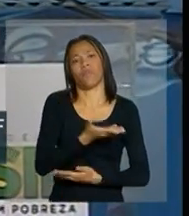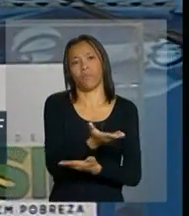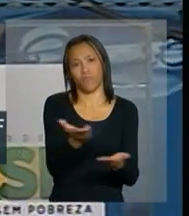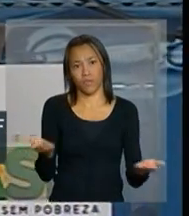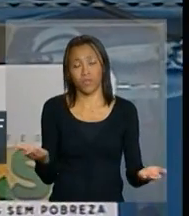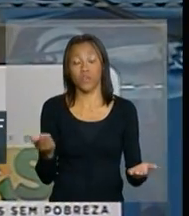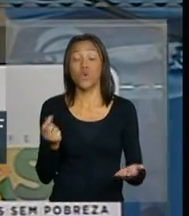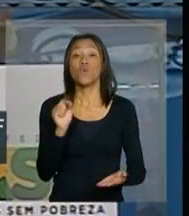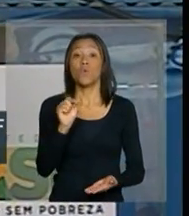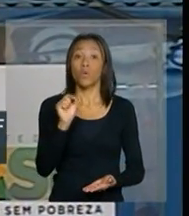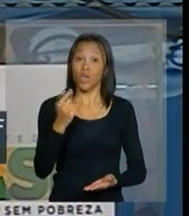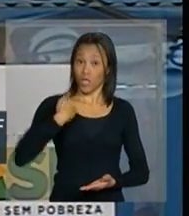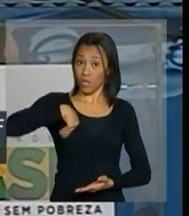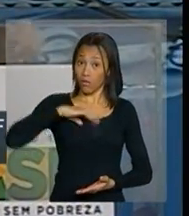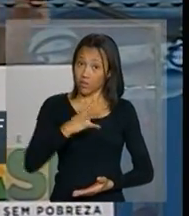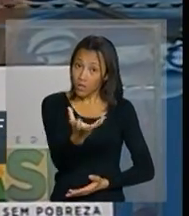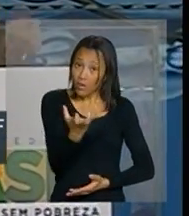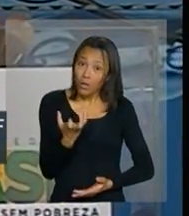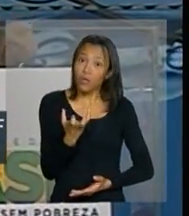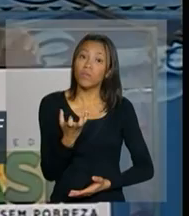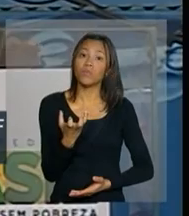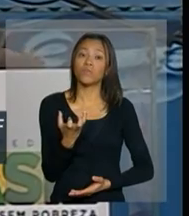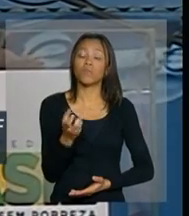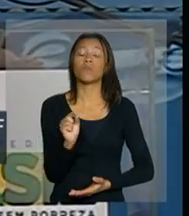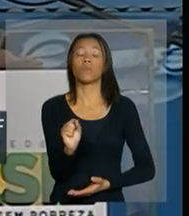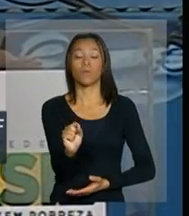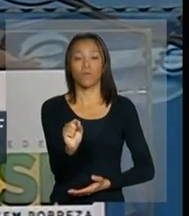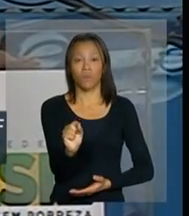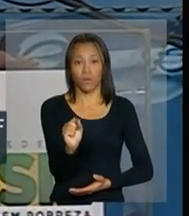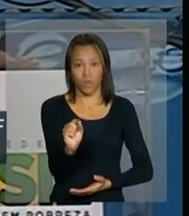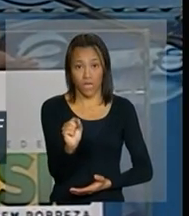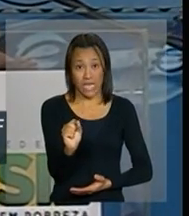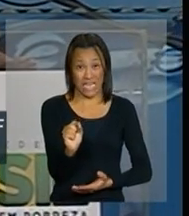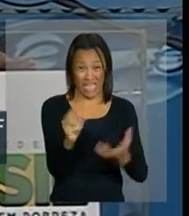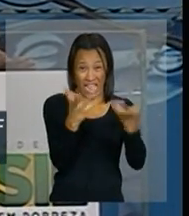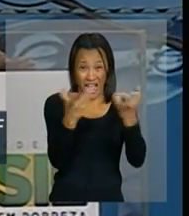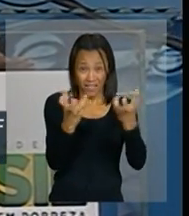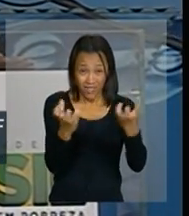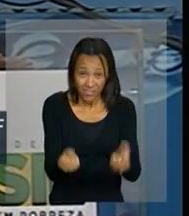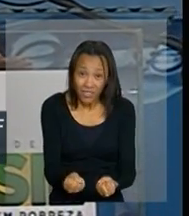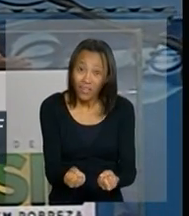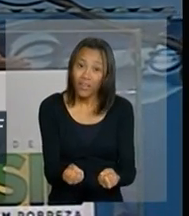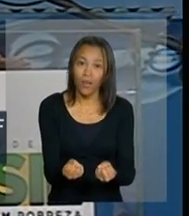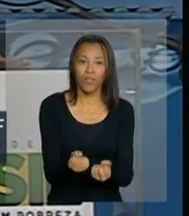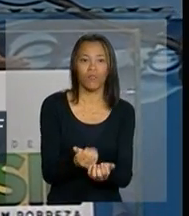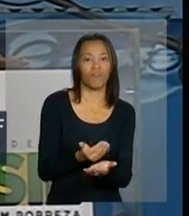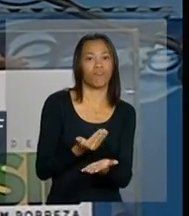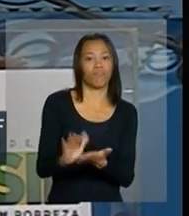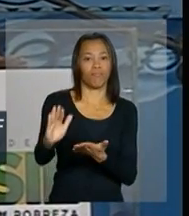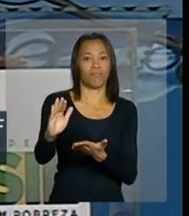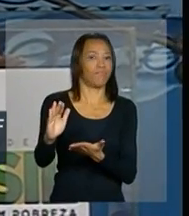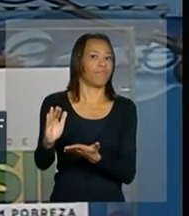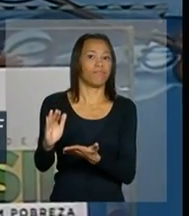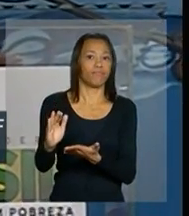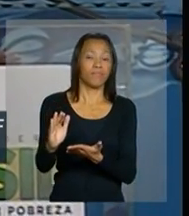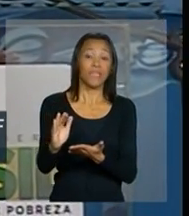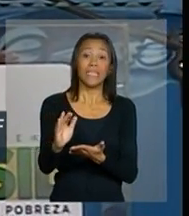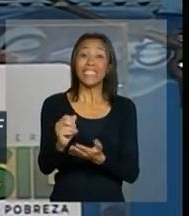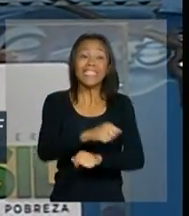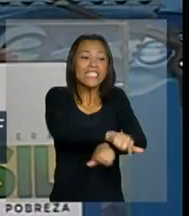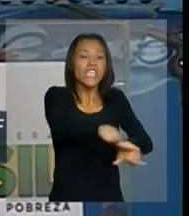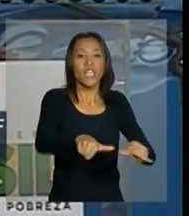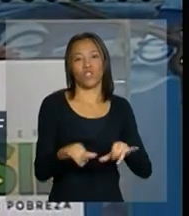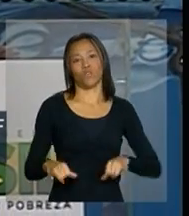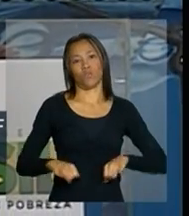porque o que nós queremos é que a seca passe e que ninguém sofra